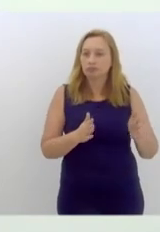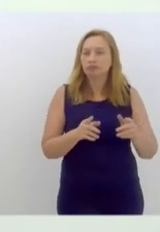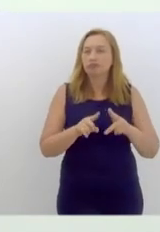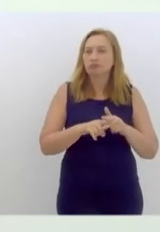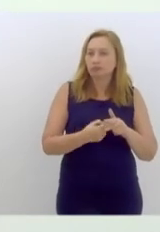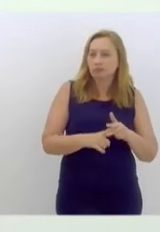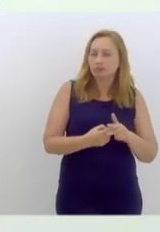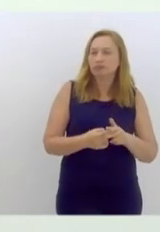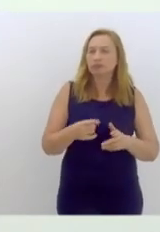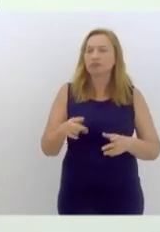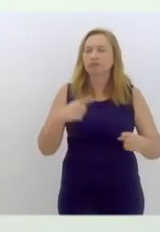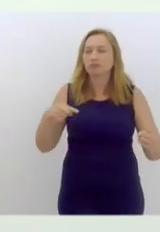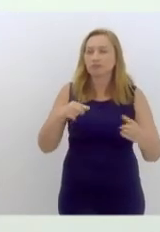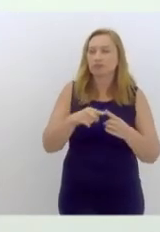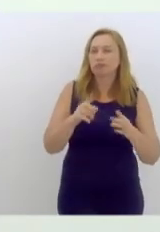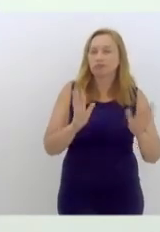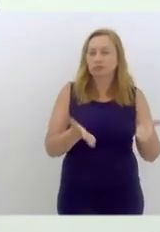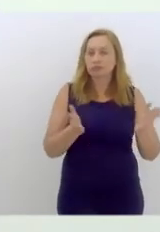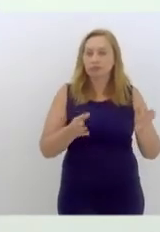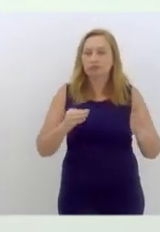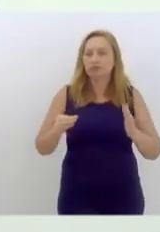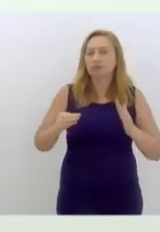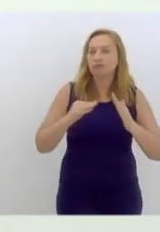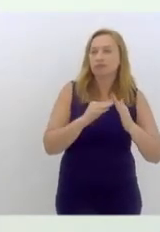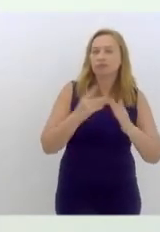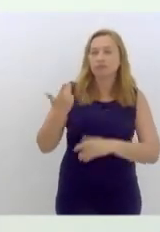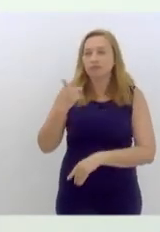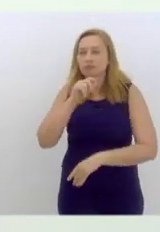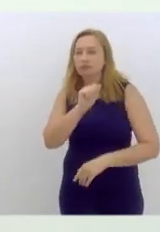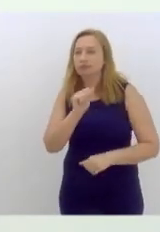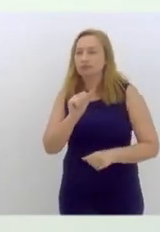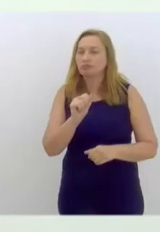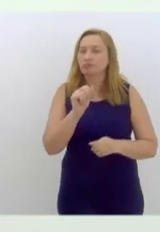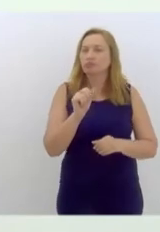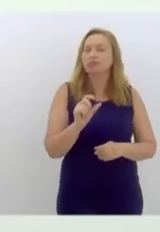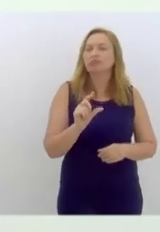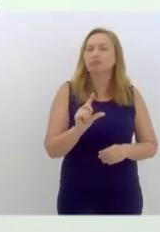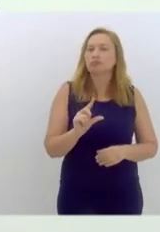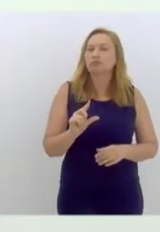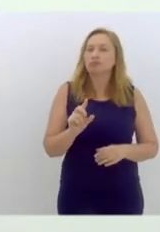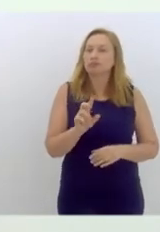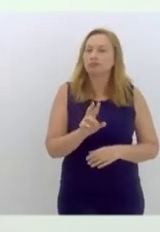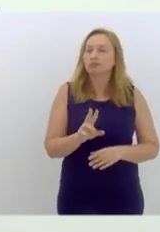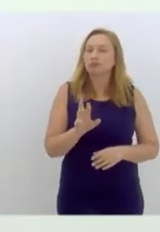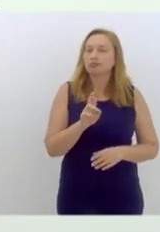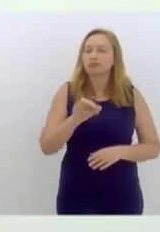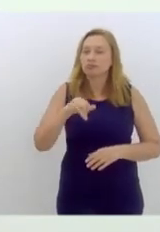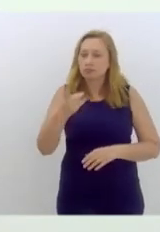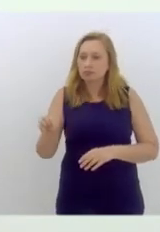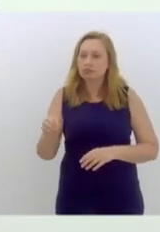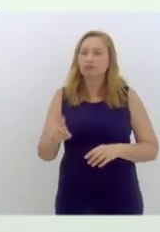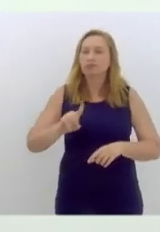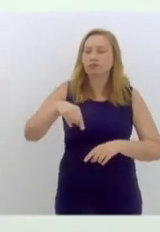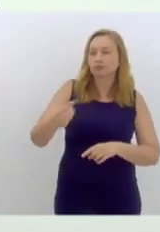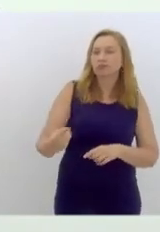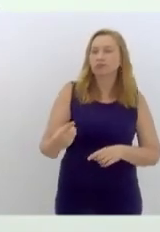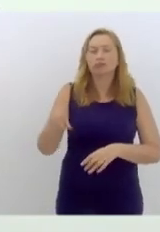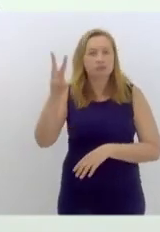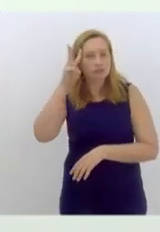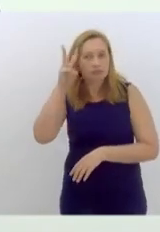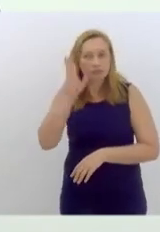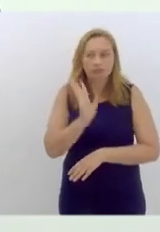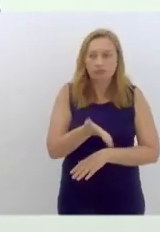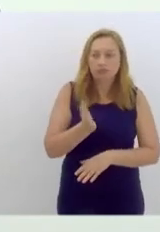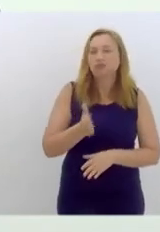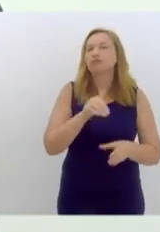inicial, a meta, é que a gente consiga fazer uma redação para na próxima terça-feira já estar votando. Então, esse